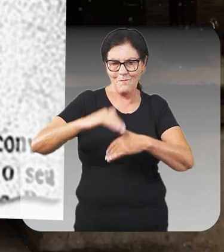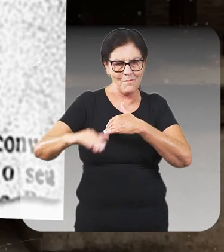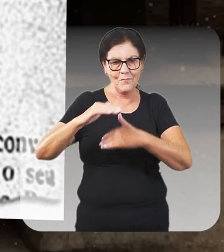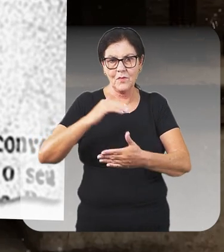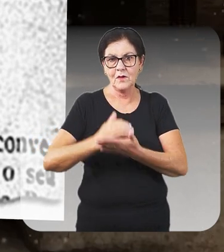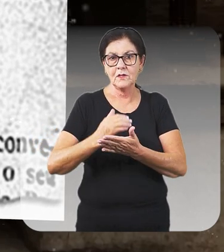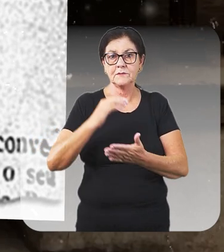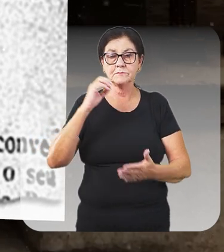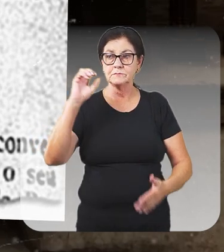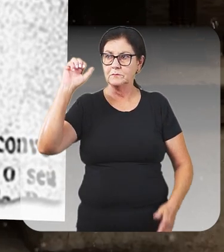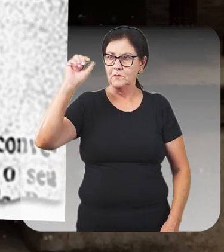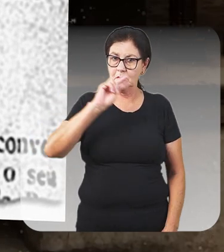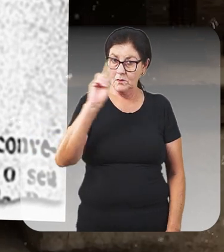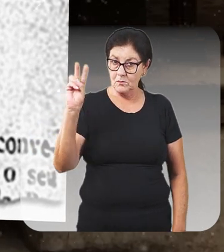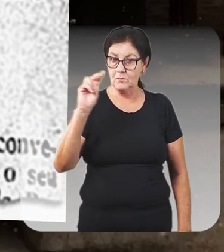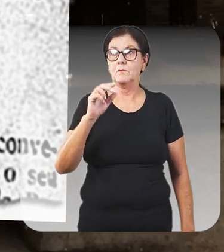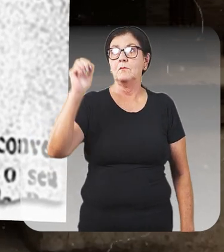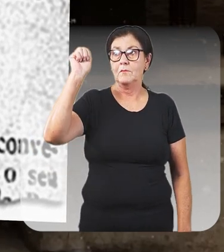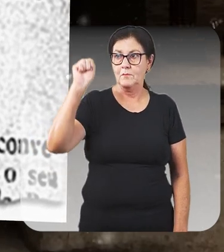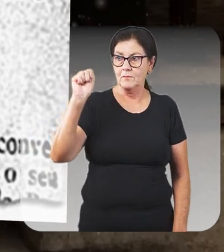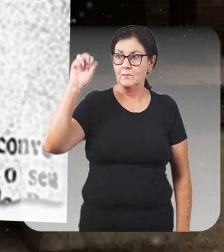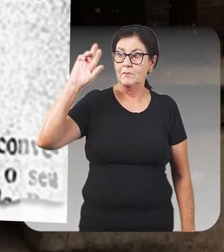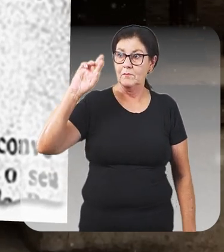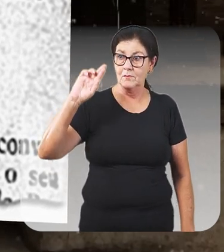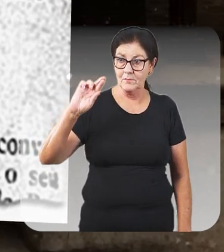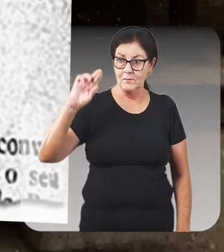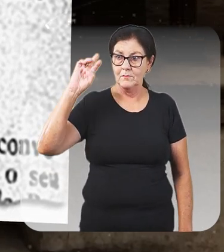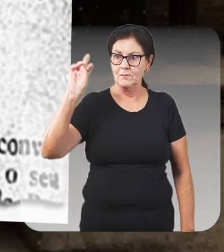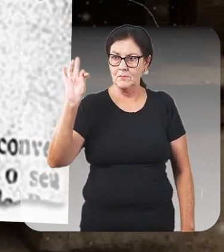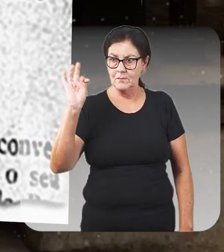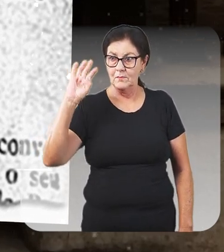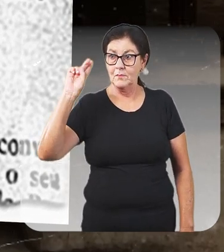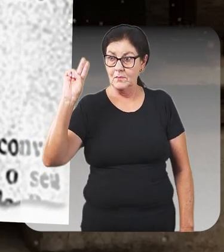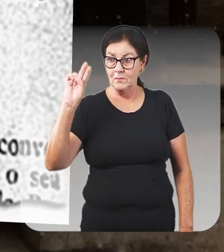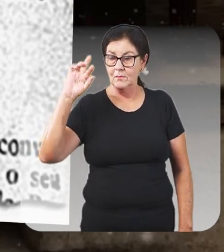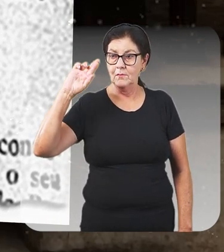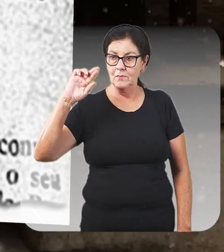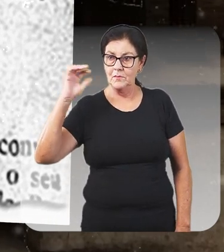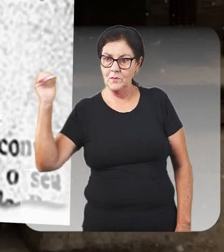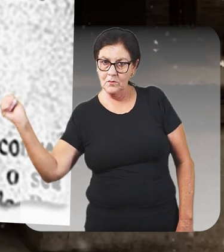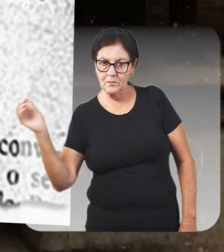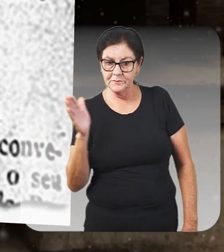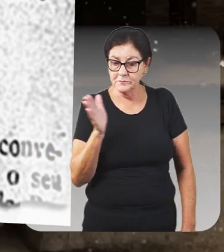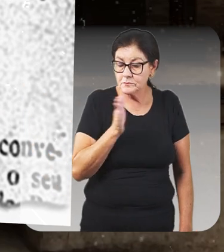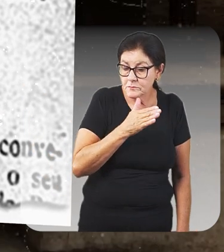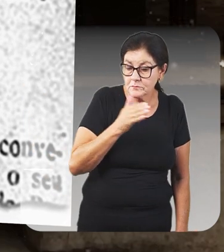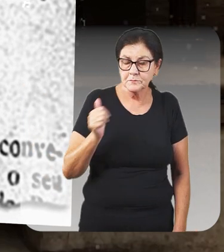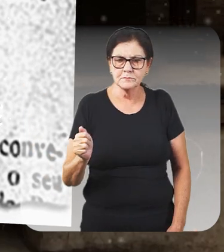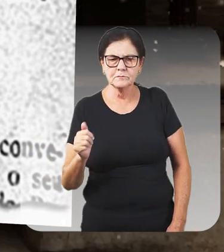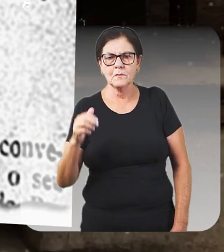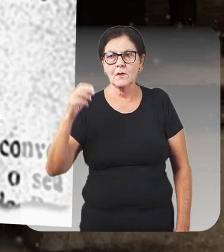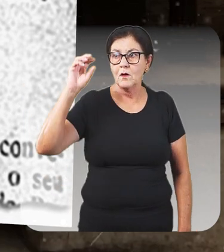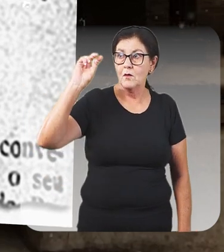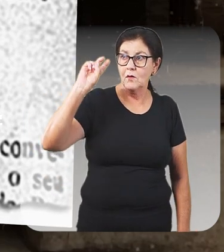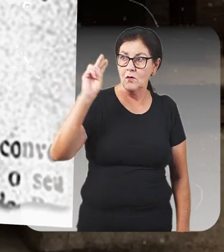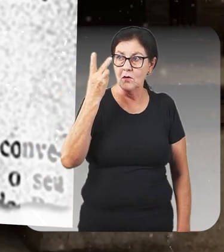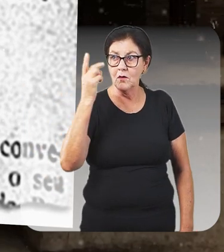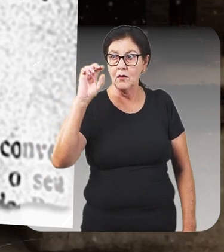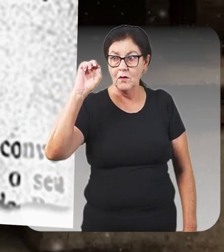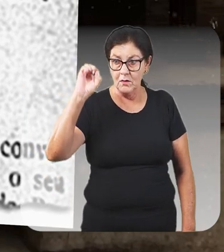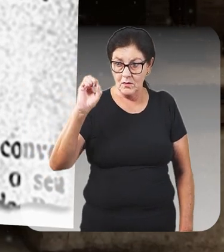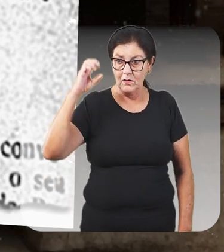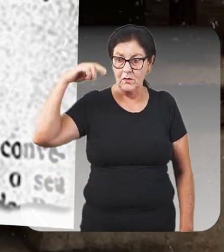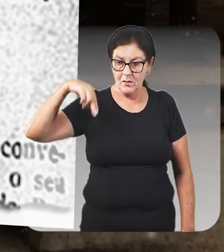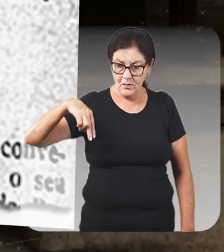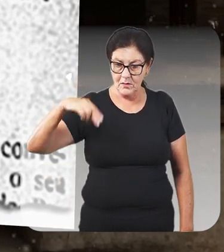atribuídas a Arthur Bernardes, que supostamente insultava o Marechal Hermes da Fonseca e os militares em geral, foram